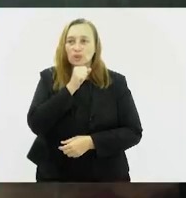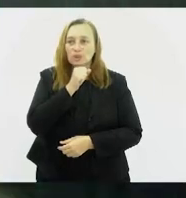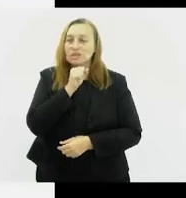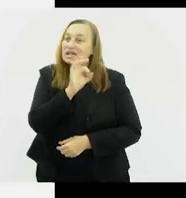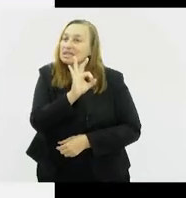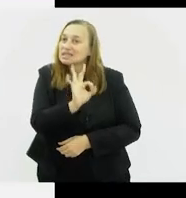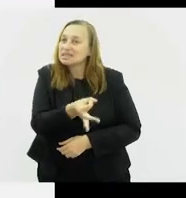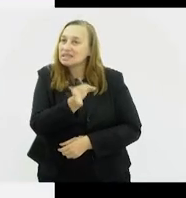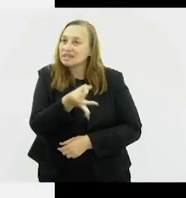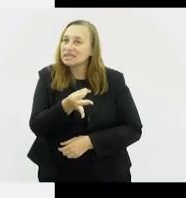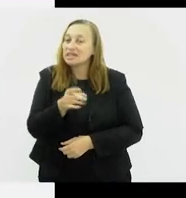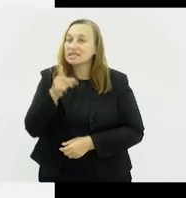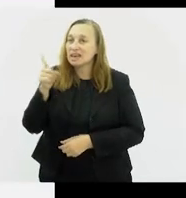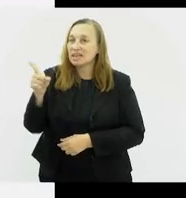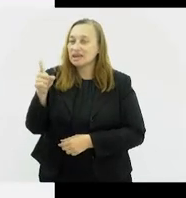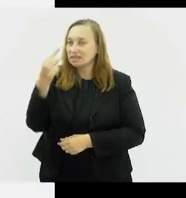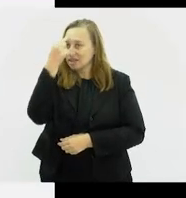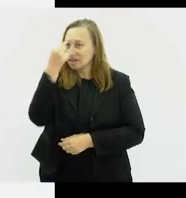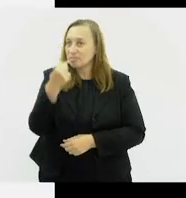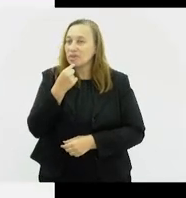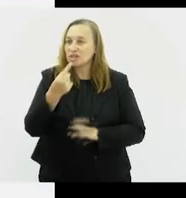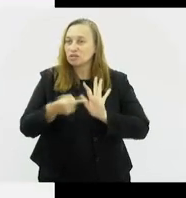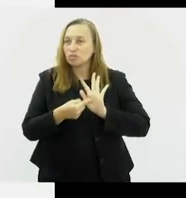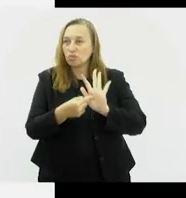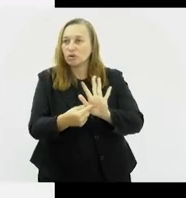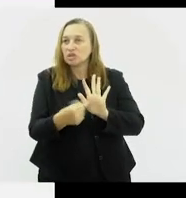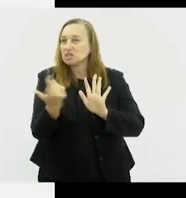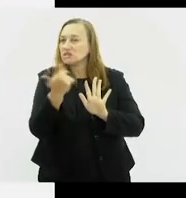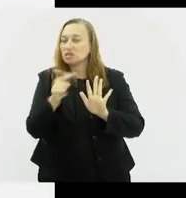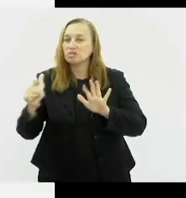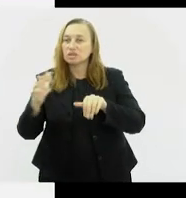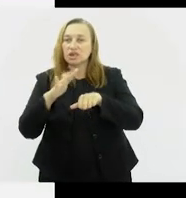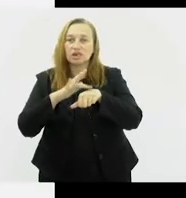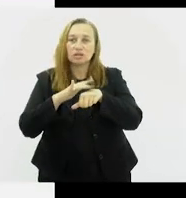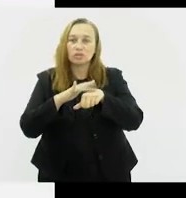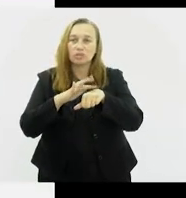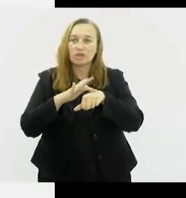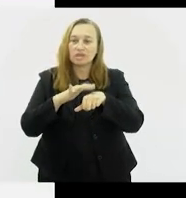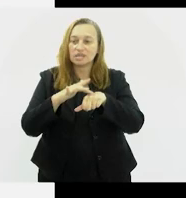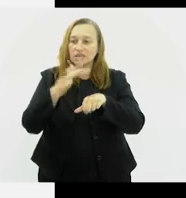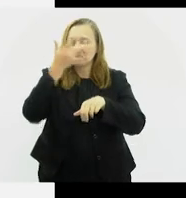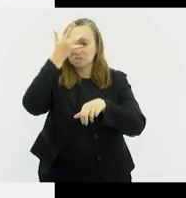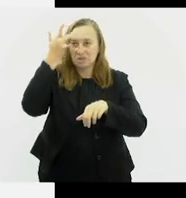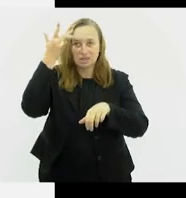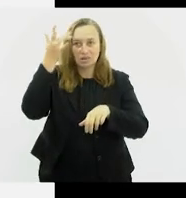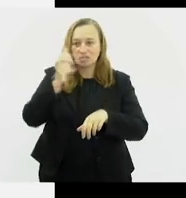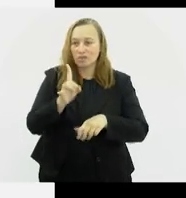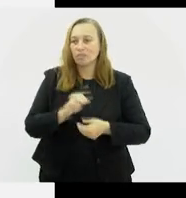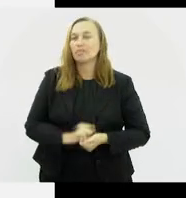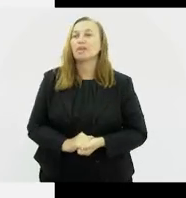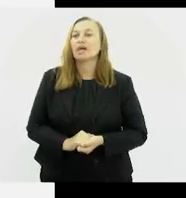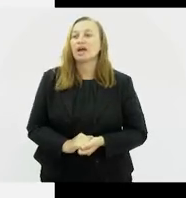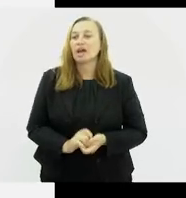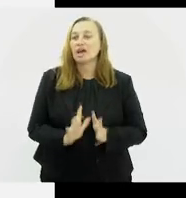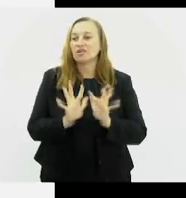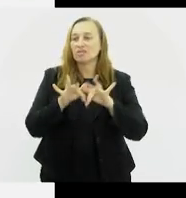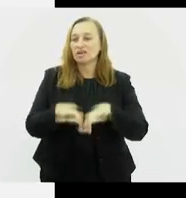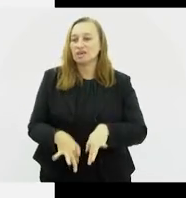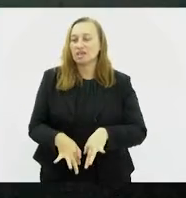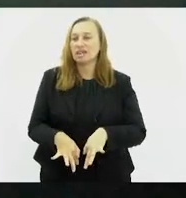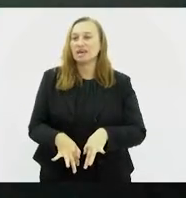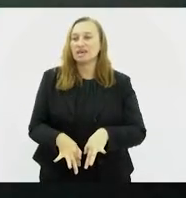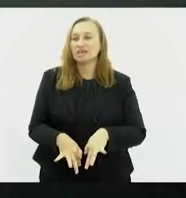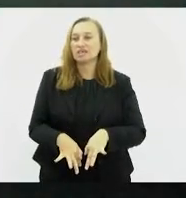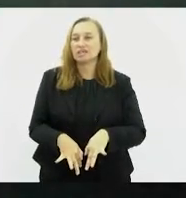certeza ali na imagem mostra, não existe adoecimento mental. E aí eu termino fazendo,